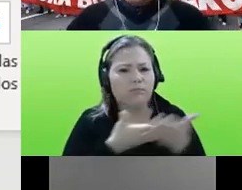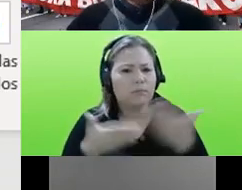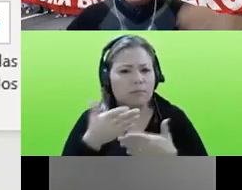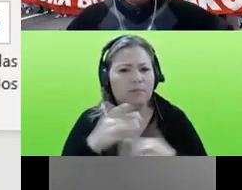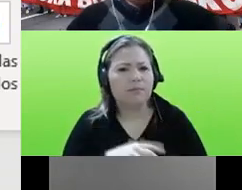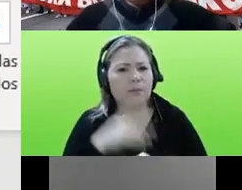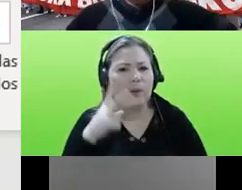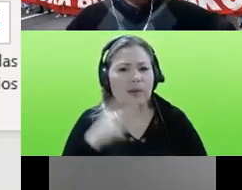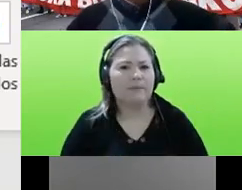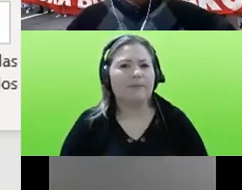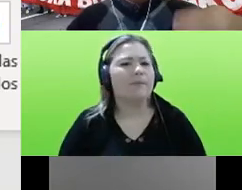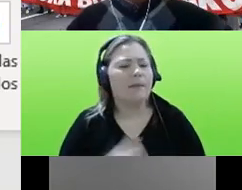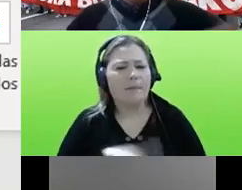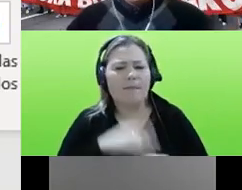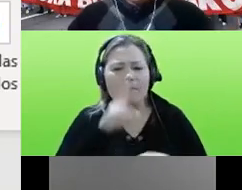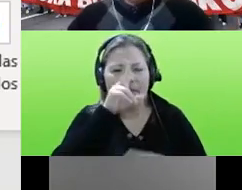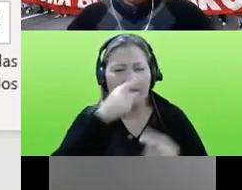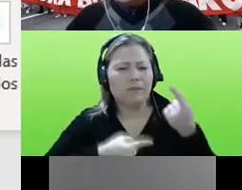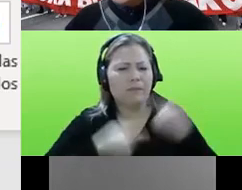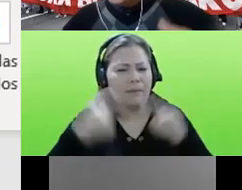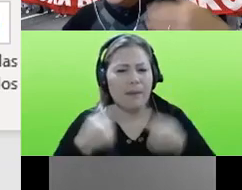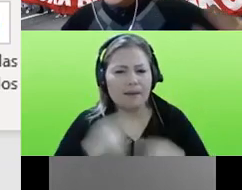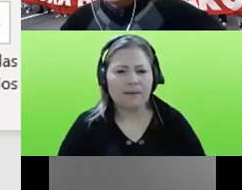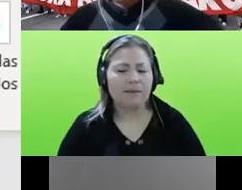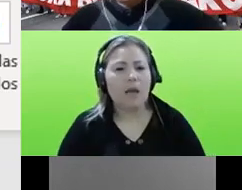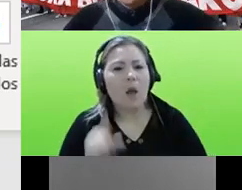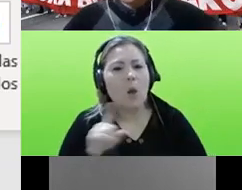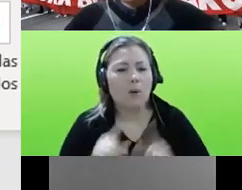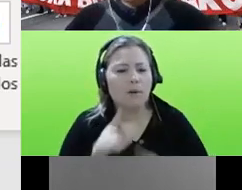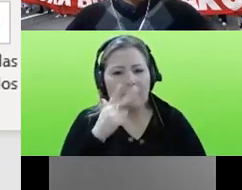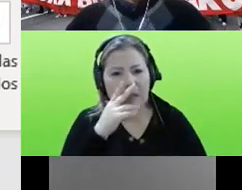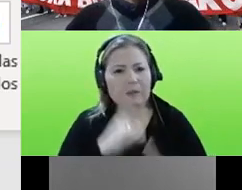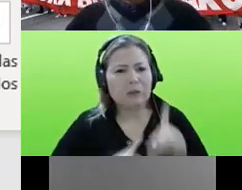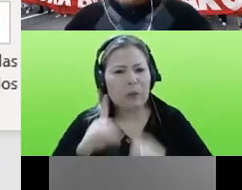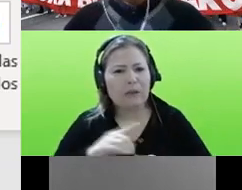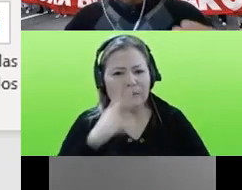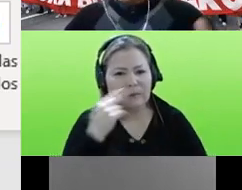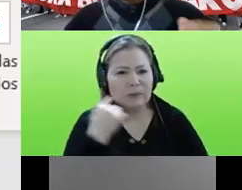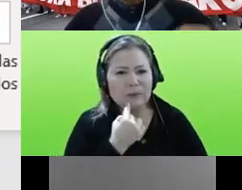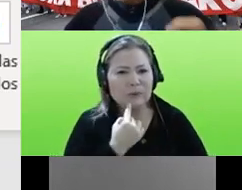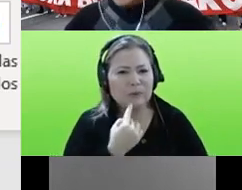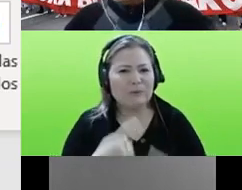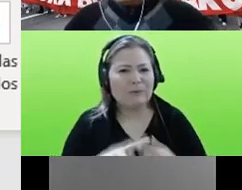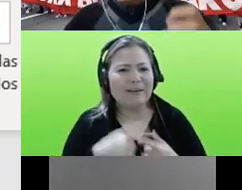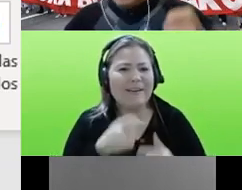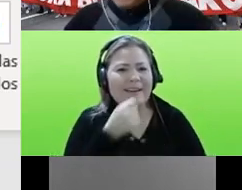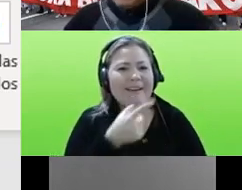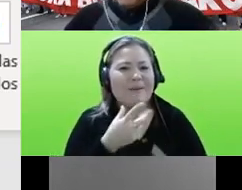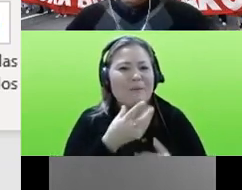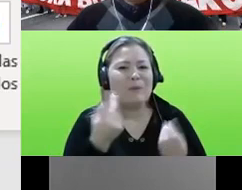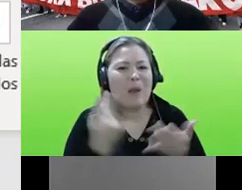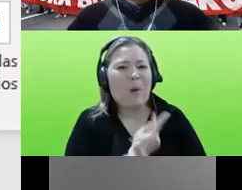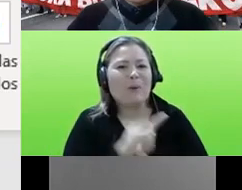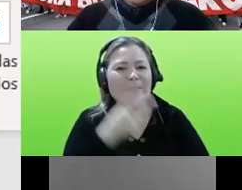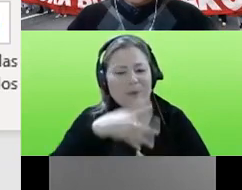Habermas. Vários debates, não é? Alguns dizem que são diálogos de surdos, mas houve muita coisa que o Habermas